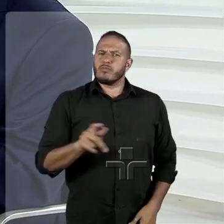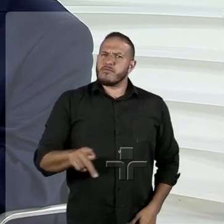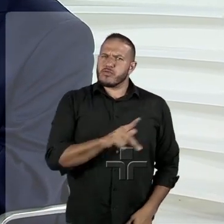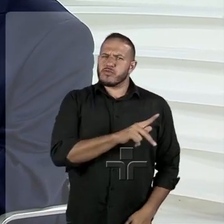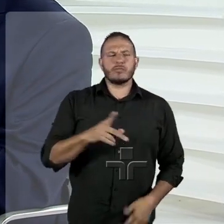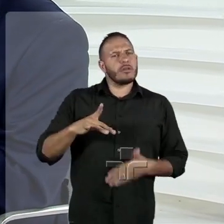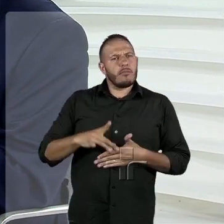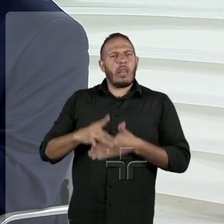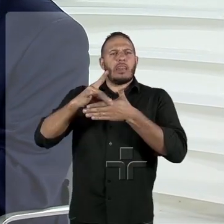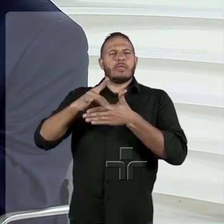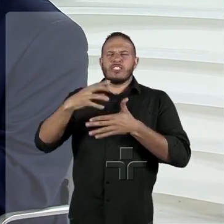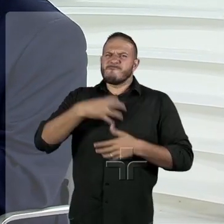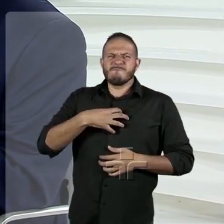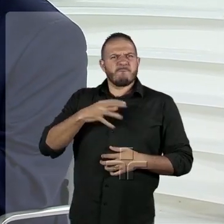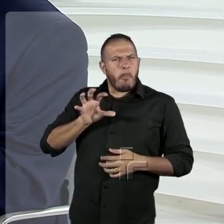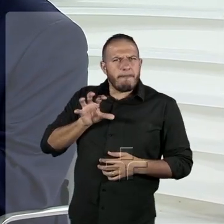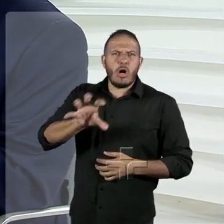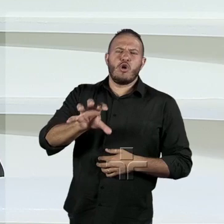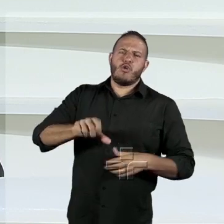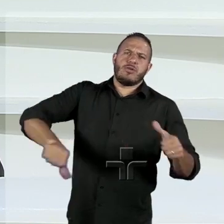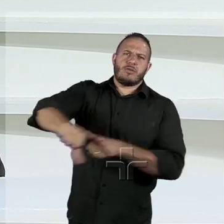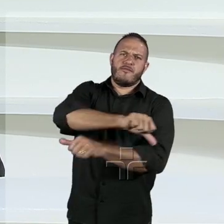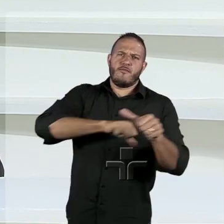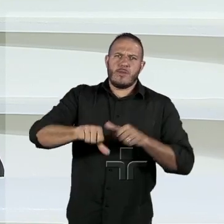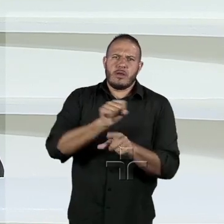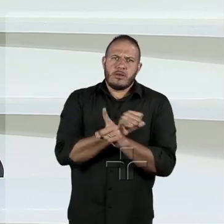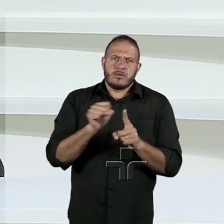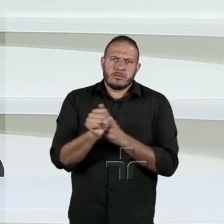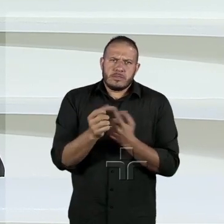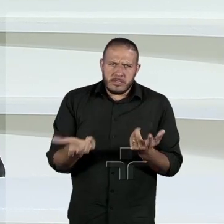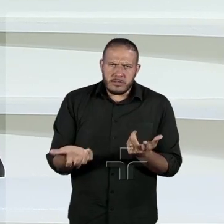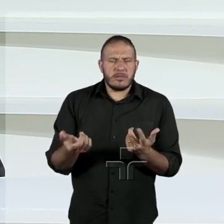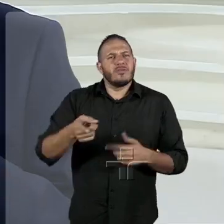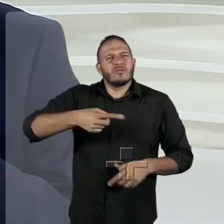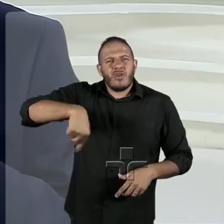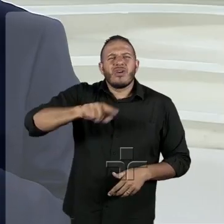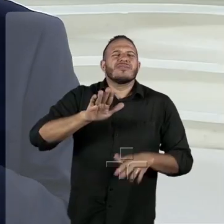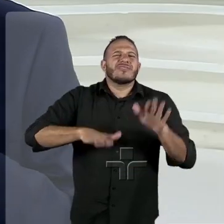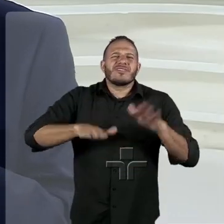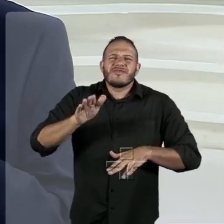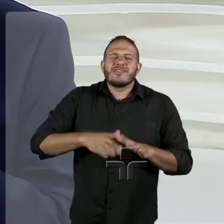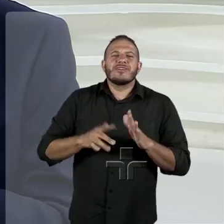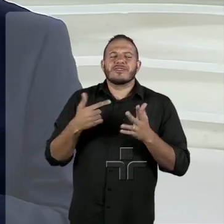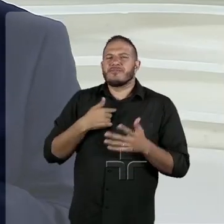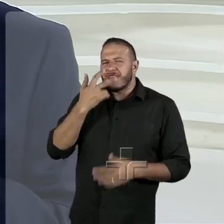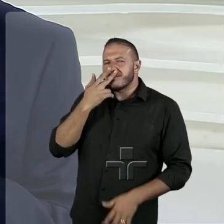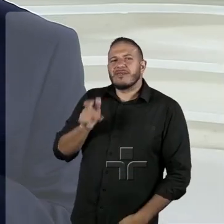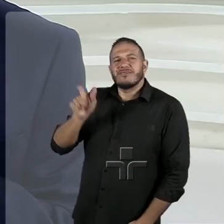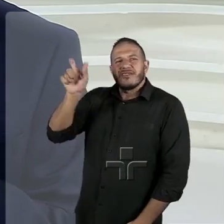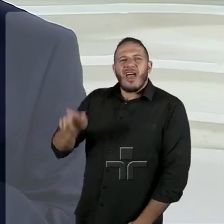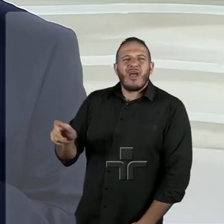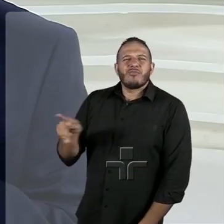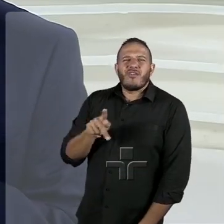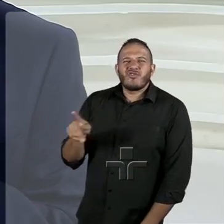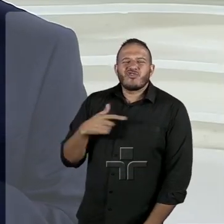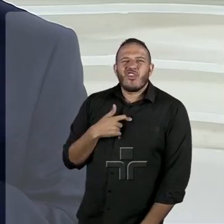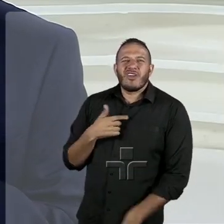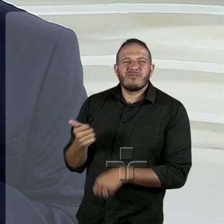educacional, transformador de uma sociedade. A gente acaba, muitas vezes, desvalorizando a